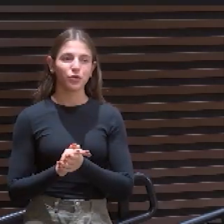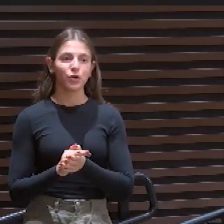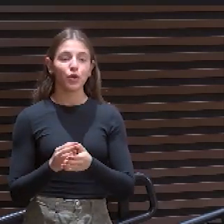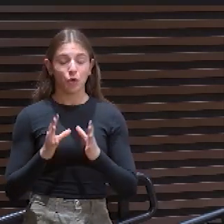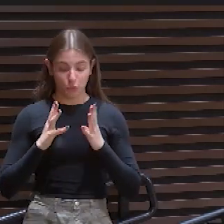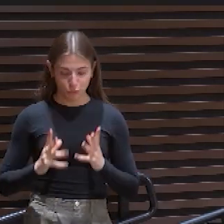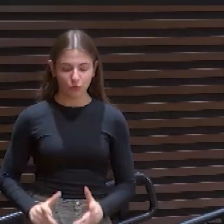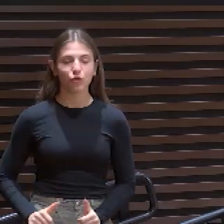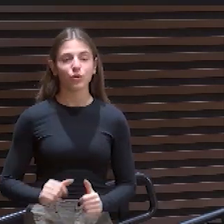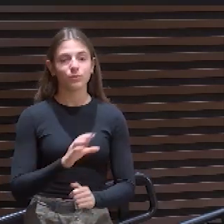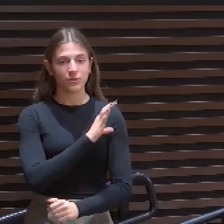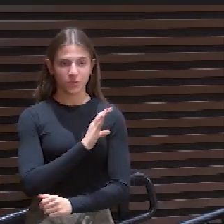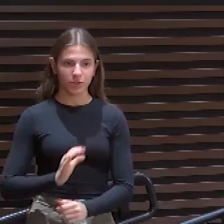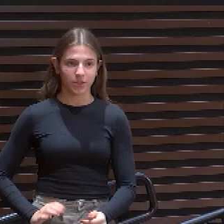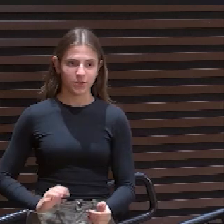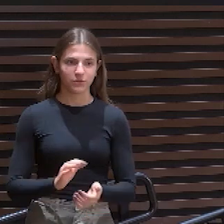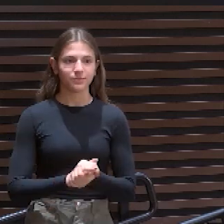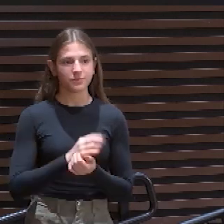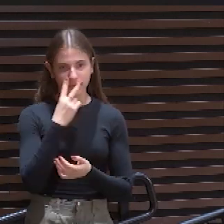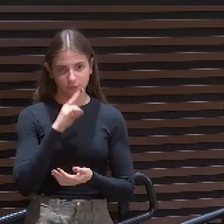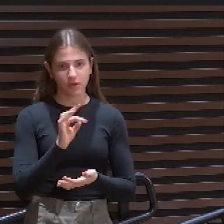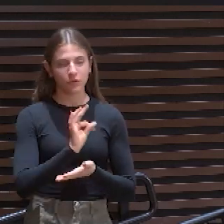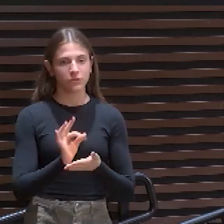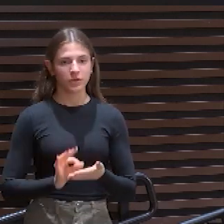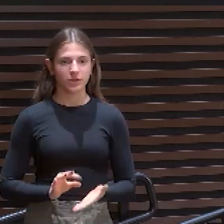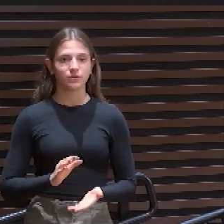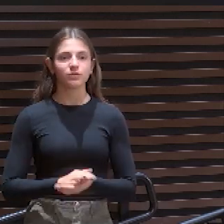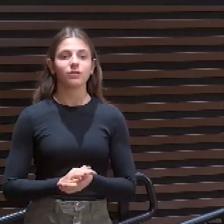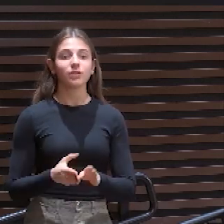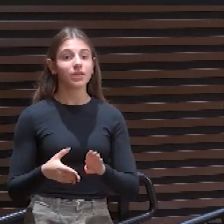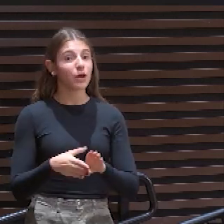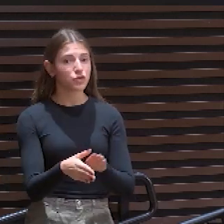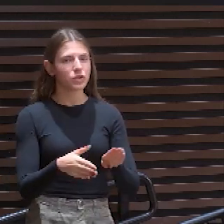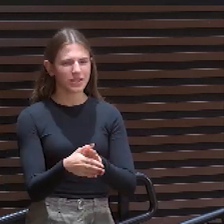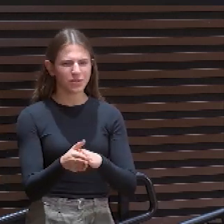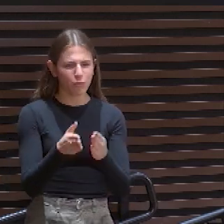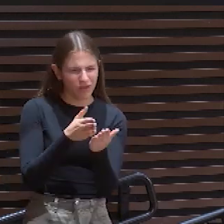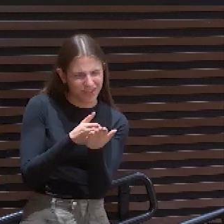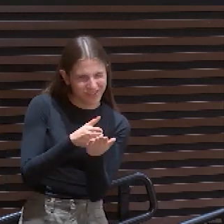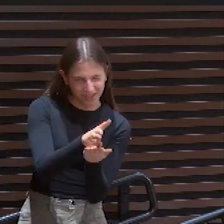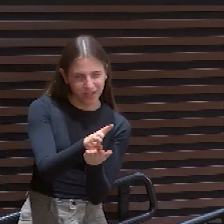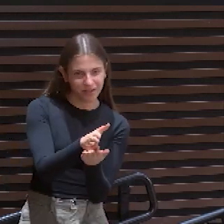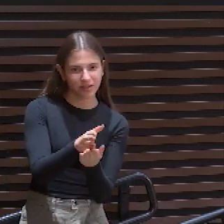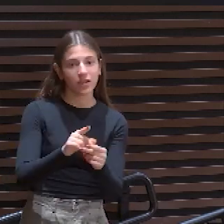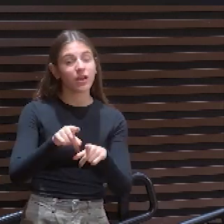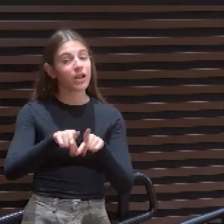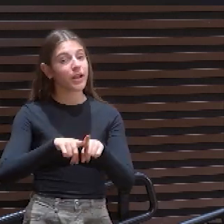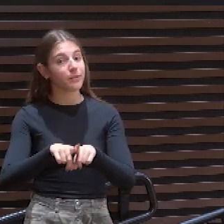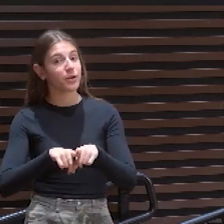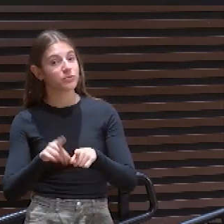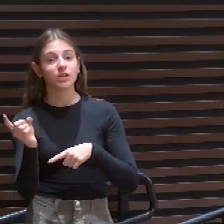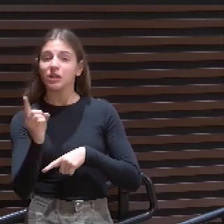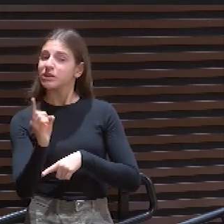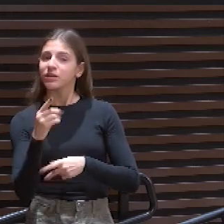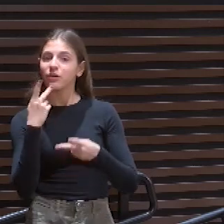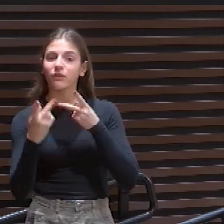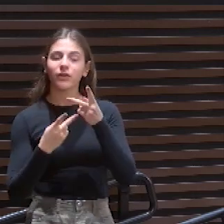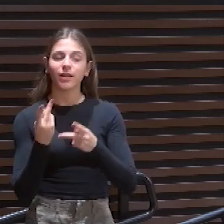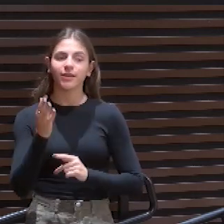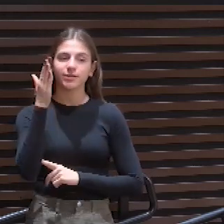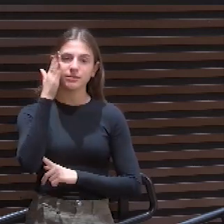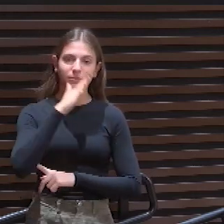Cristo. Vamos lá para o texto. A exortação é direta. Irmãos, não faleis